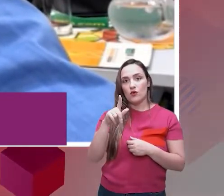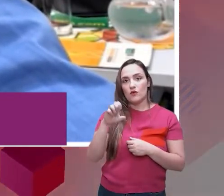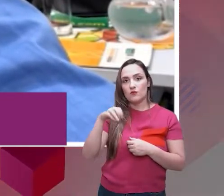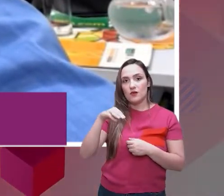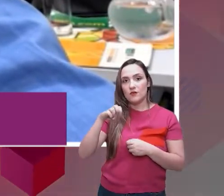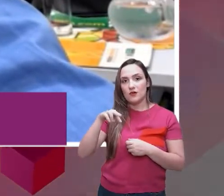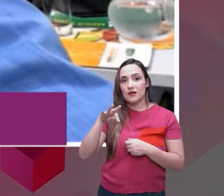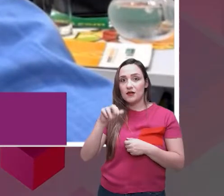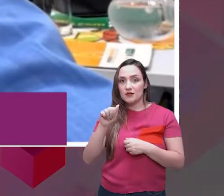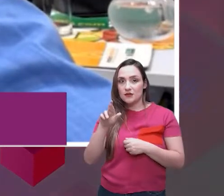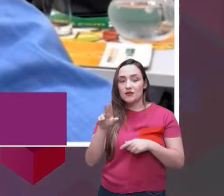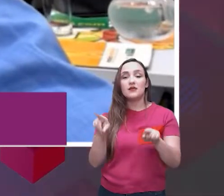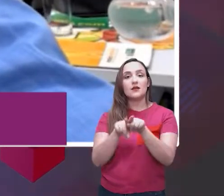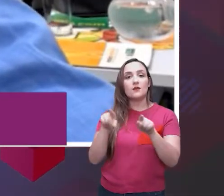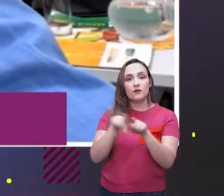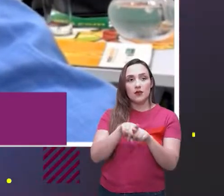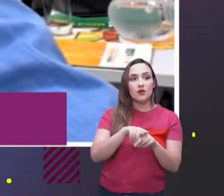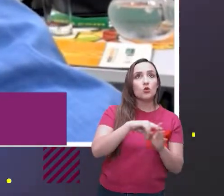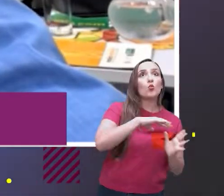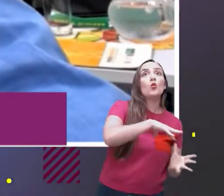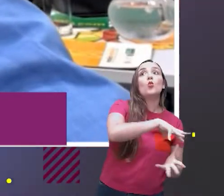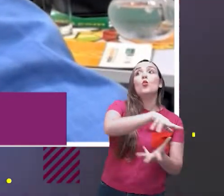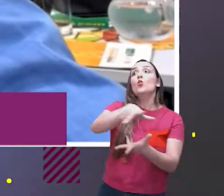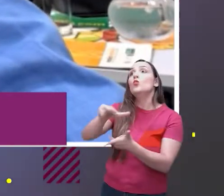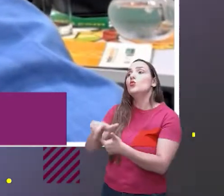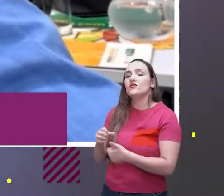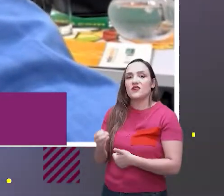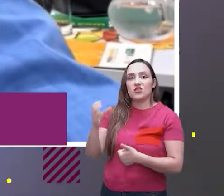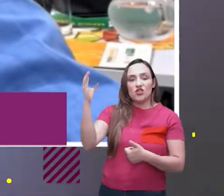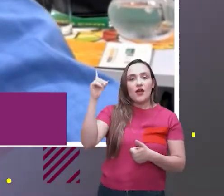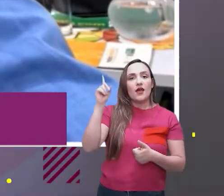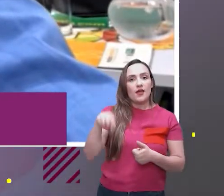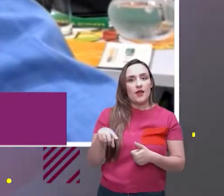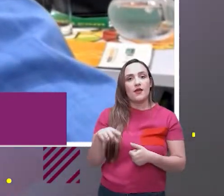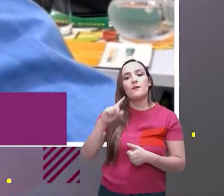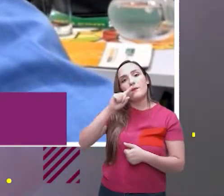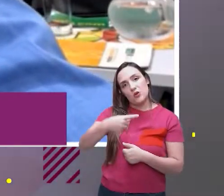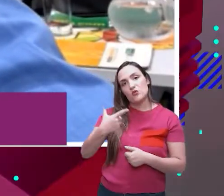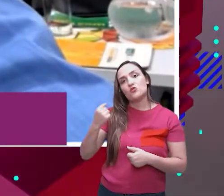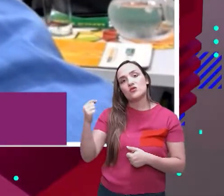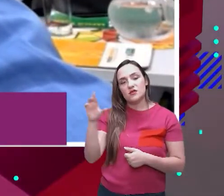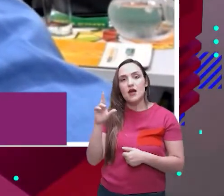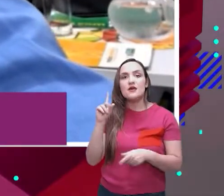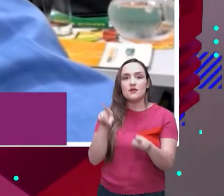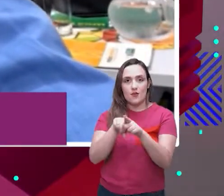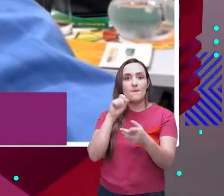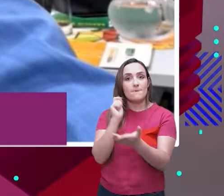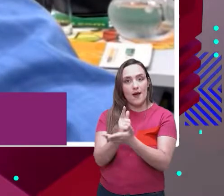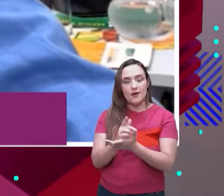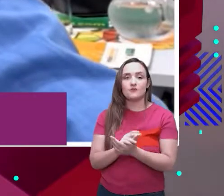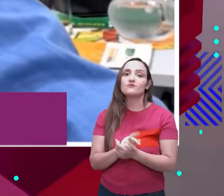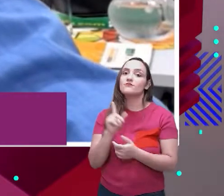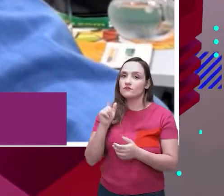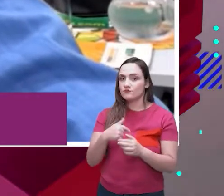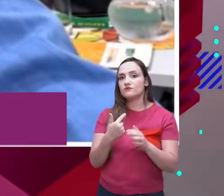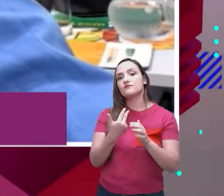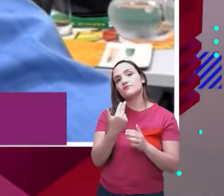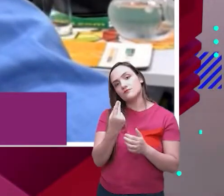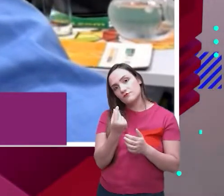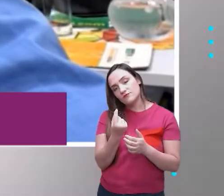E R$ 1.200 na Bolsa Atleta Internacional. Então, é um recurso que